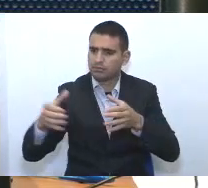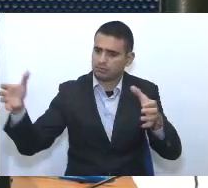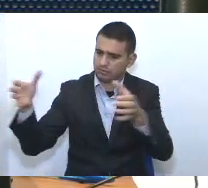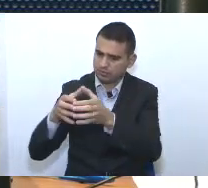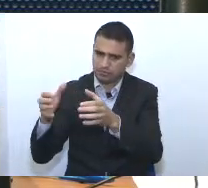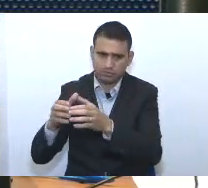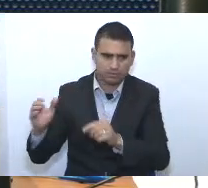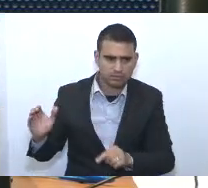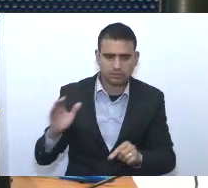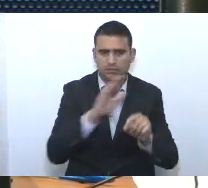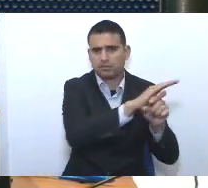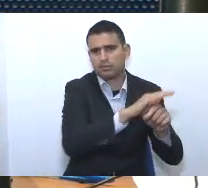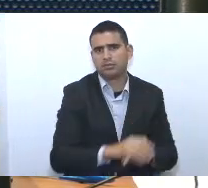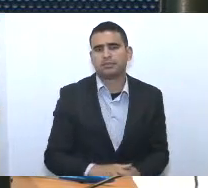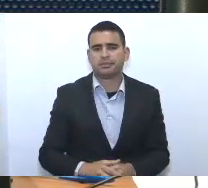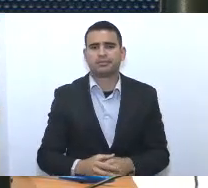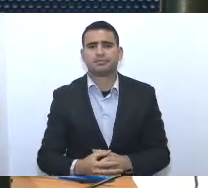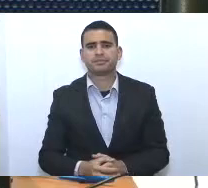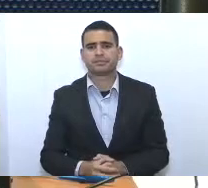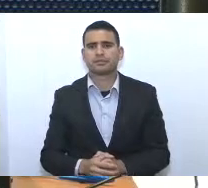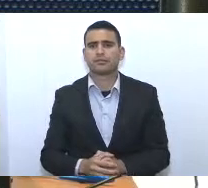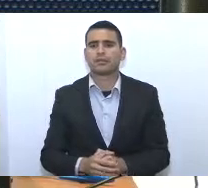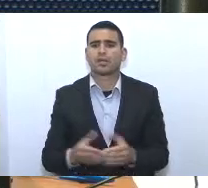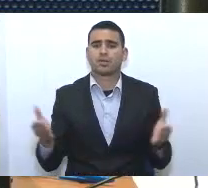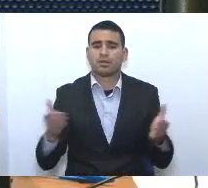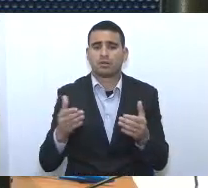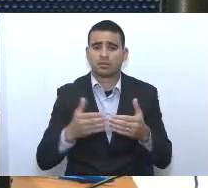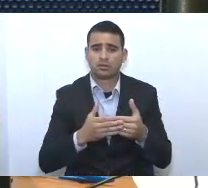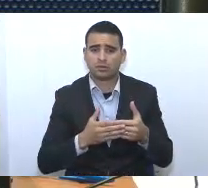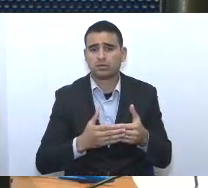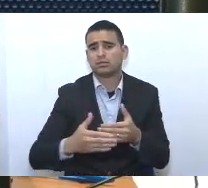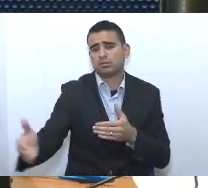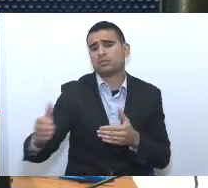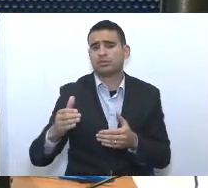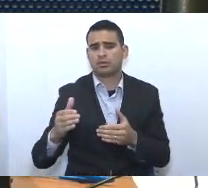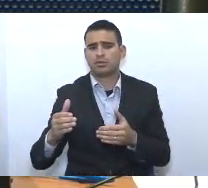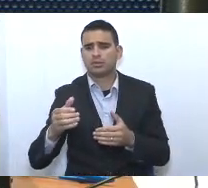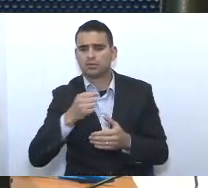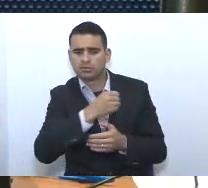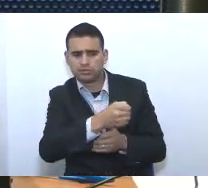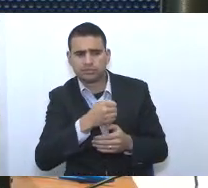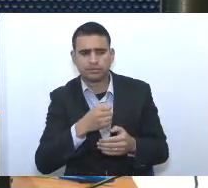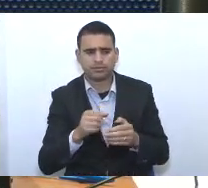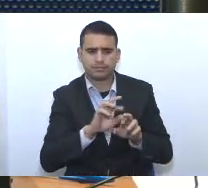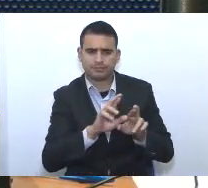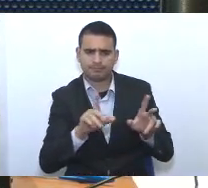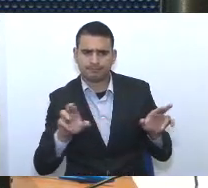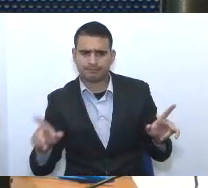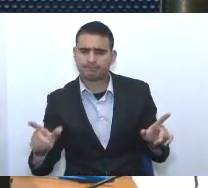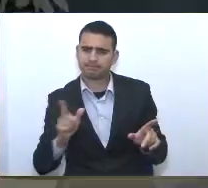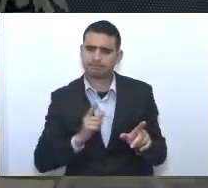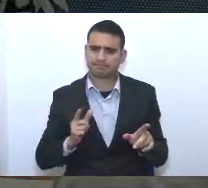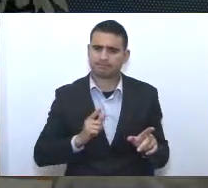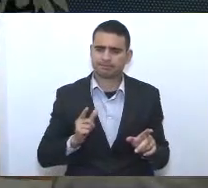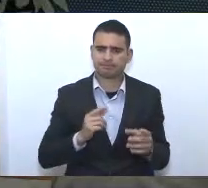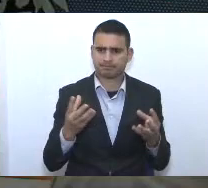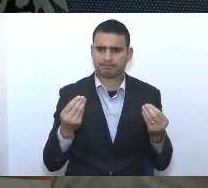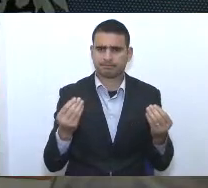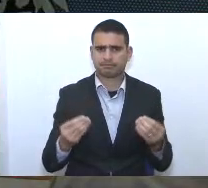elaborados, 387 audiências trabalhistas realizadas, 204 contestações